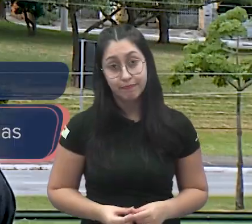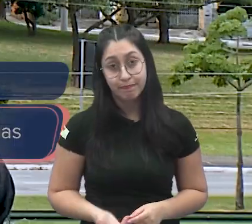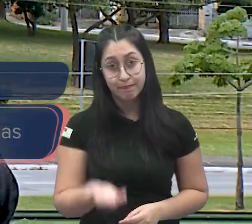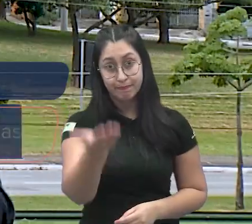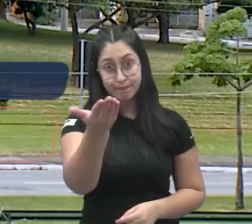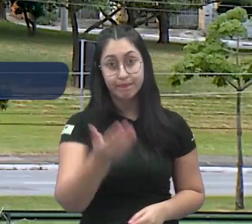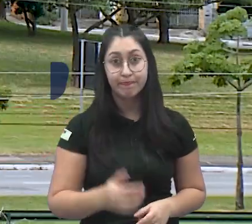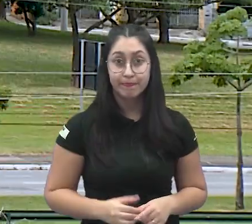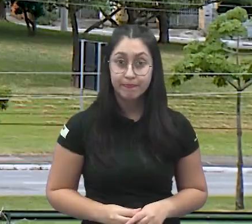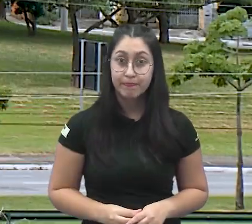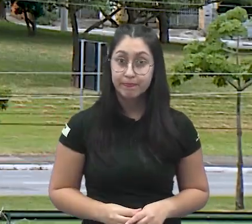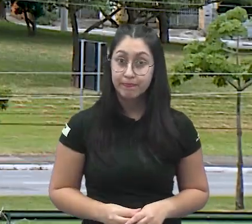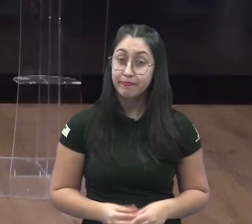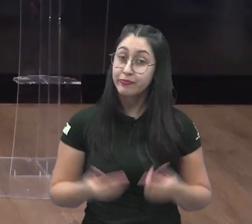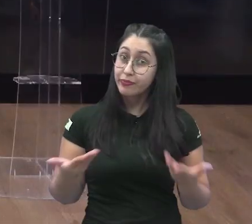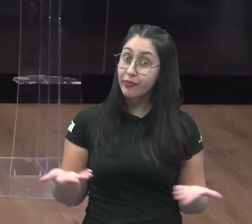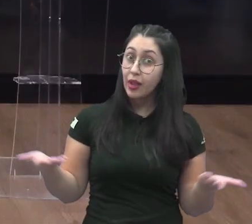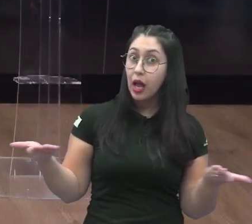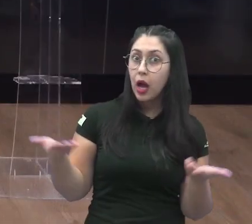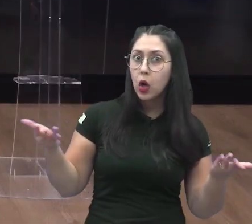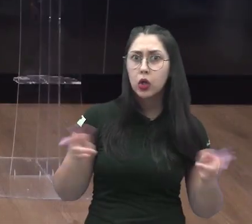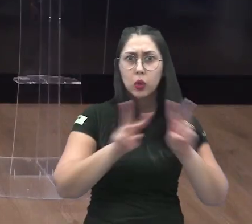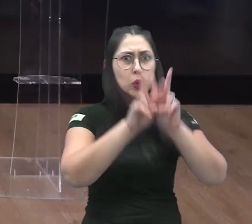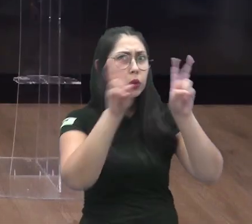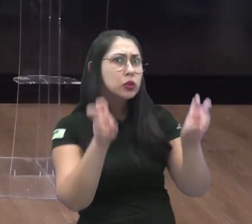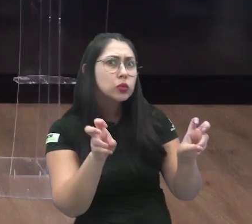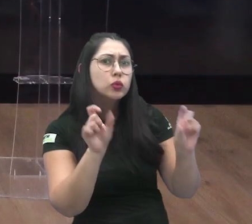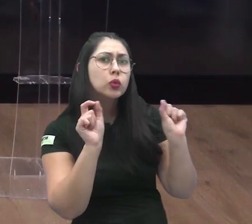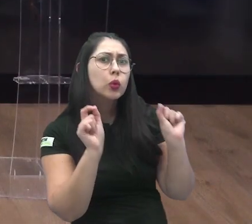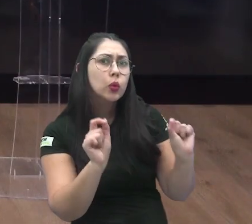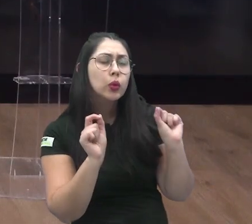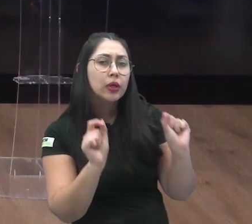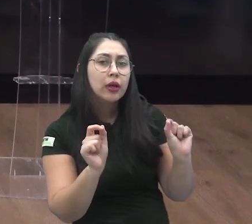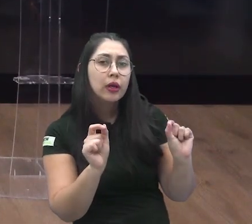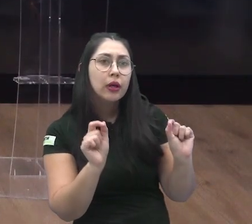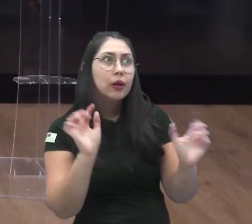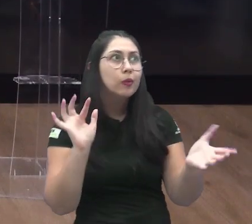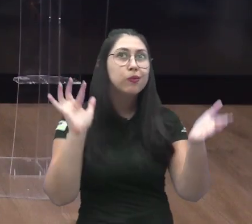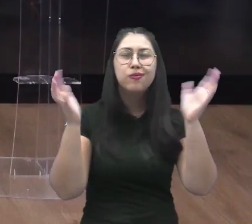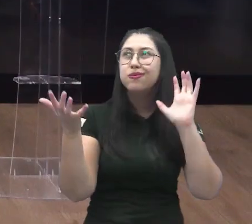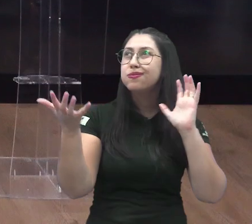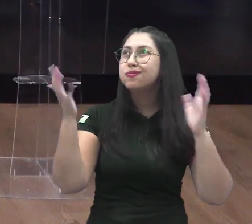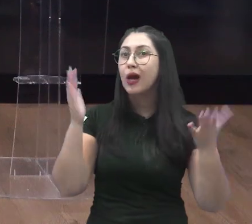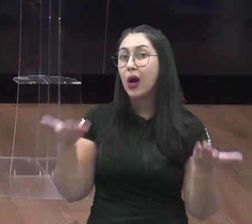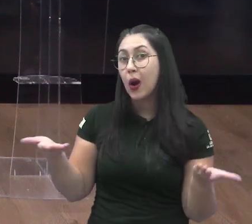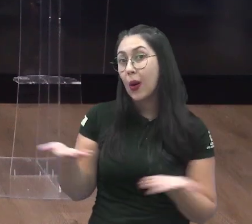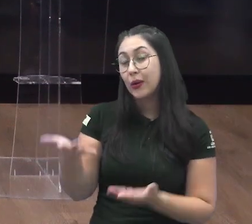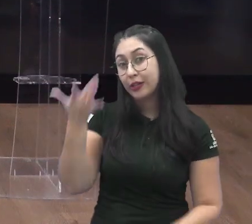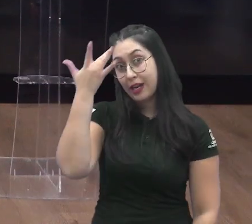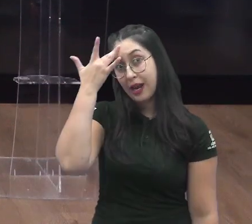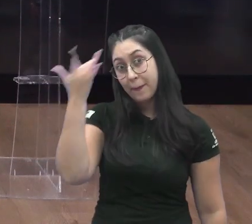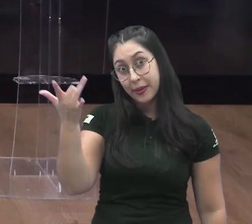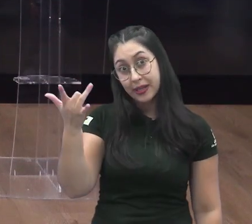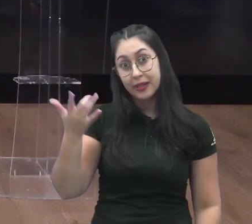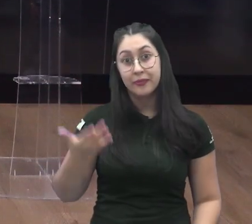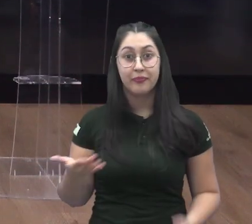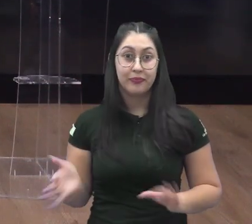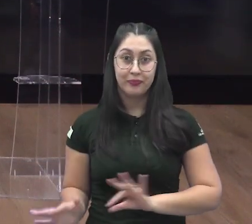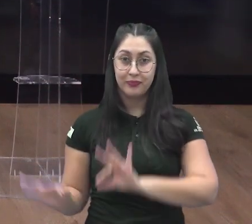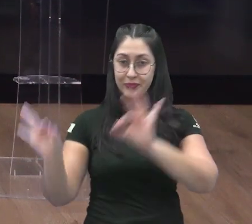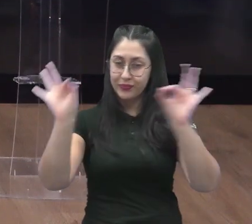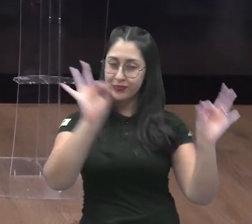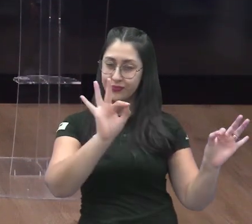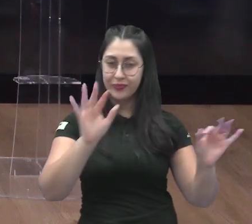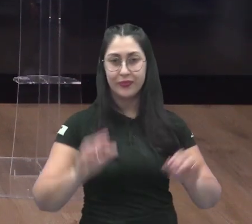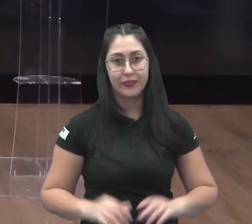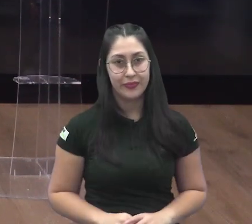situação como essa. Volto com você. Bom, agora vamos mudar de assunto para saber como fica o tempo nesta terça e quarta-feira.